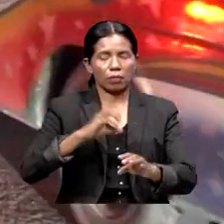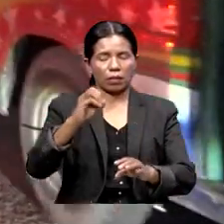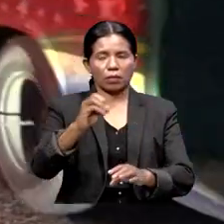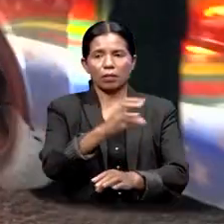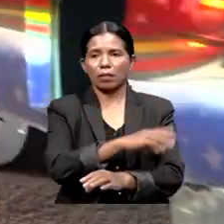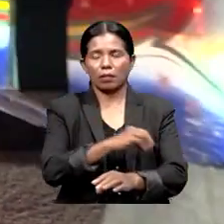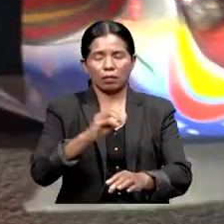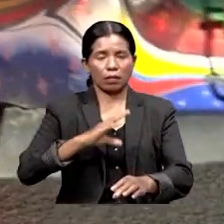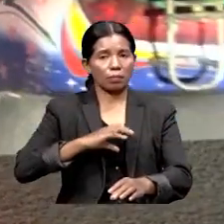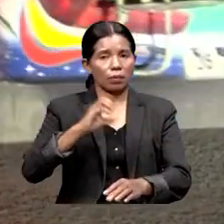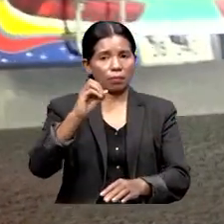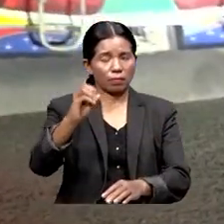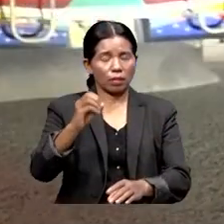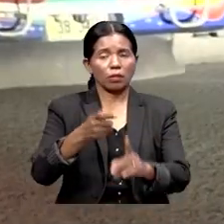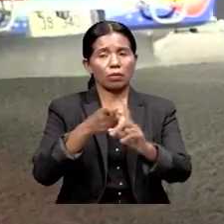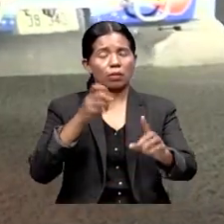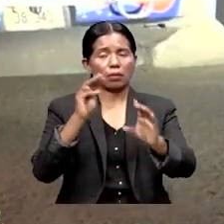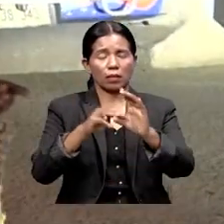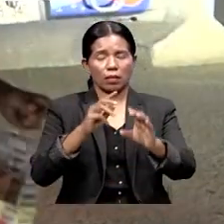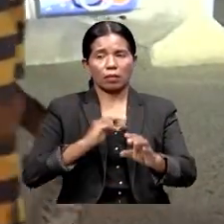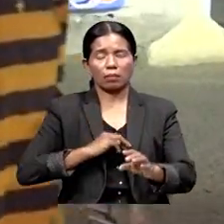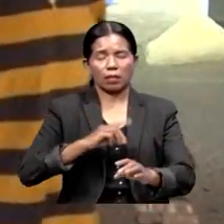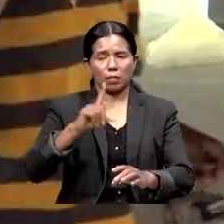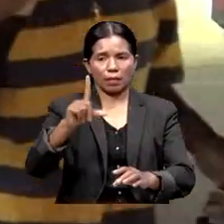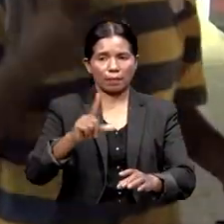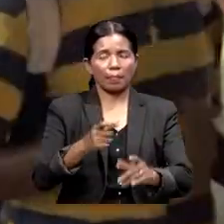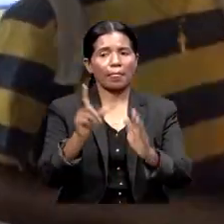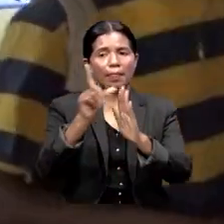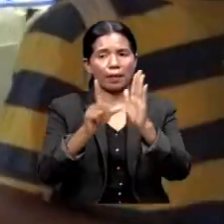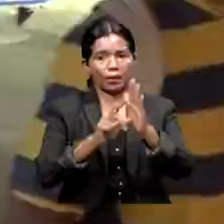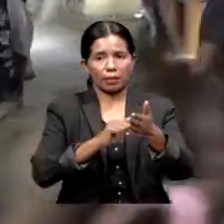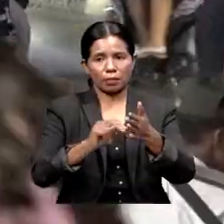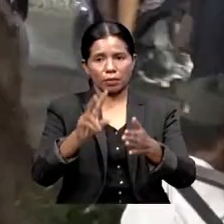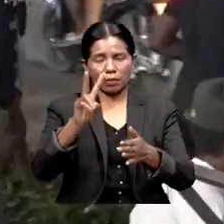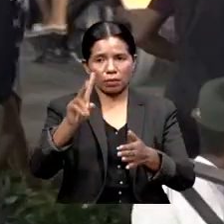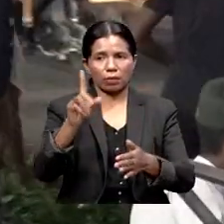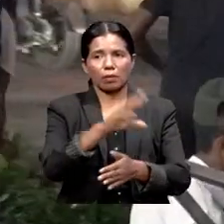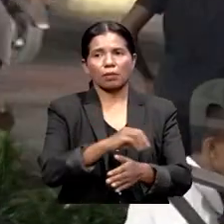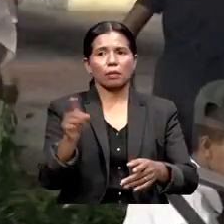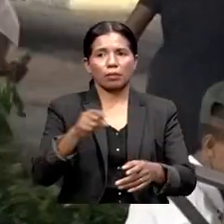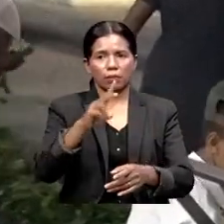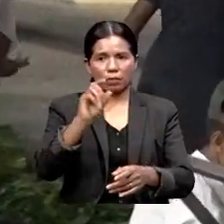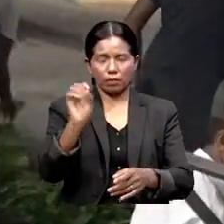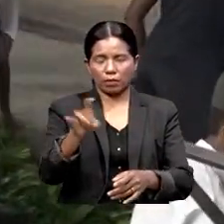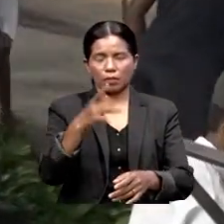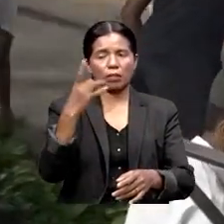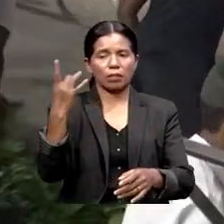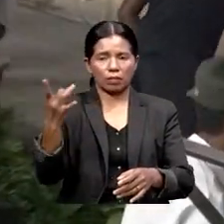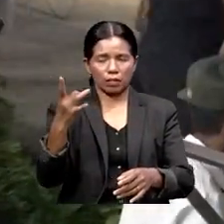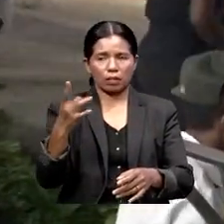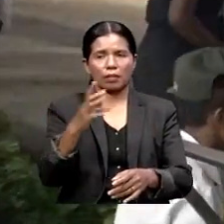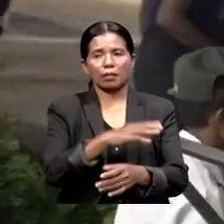Loi, Campumbaro, mas russi mercado manliwana. Tuir lei número tolo no recintolo para rihon rua san recinualo e zene ordem